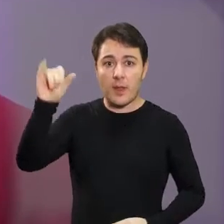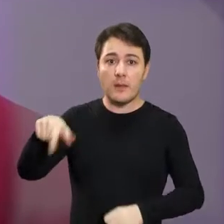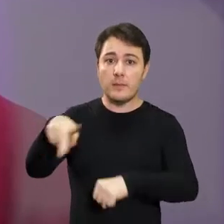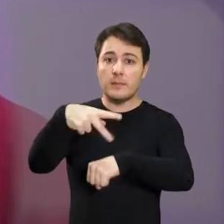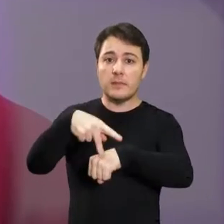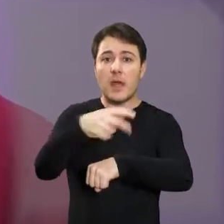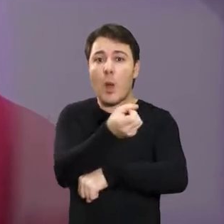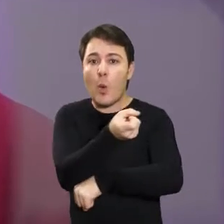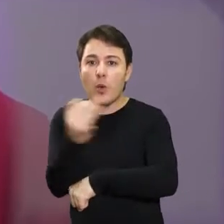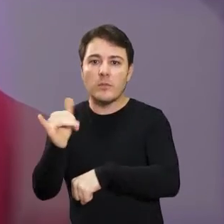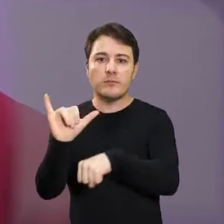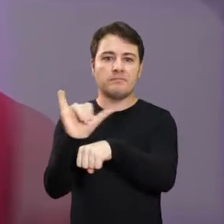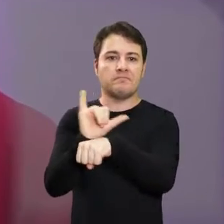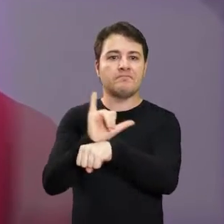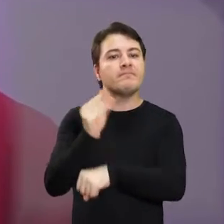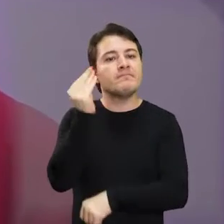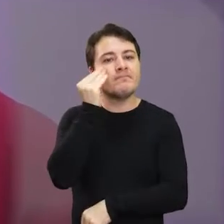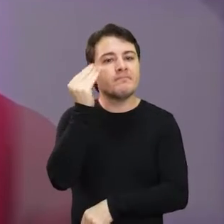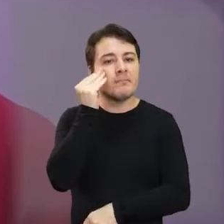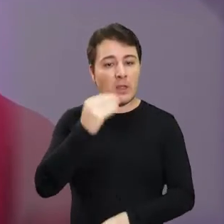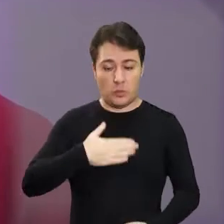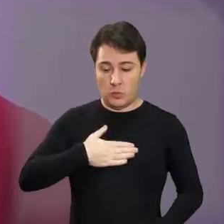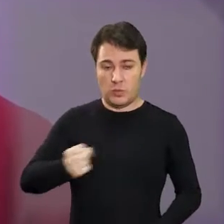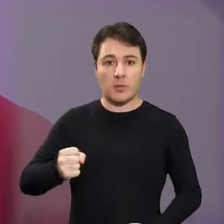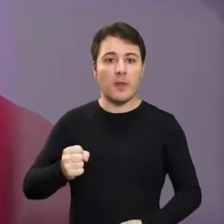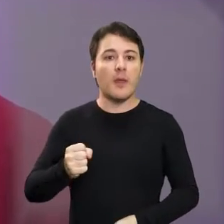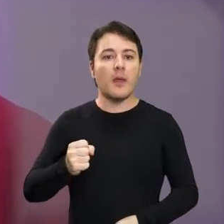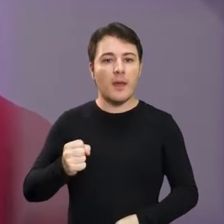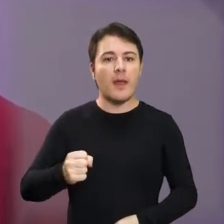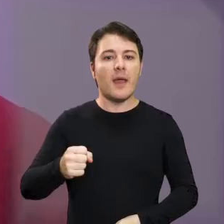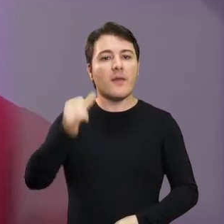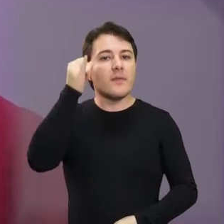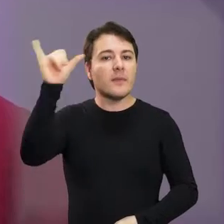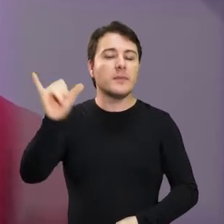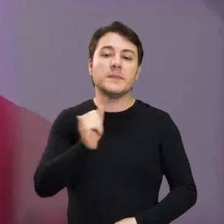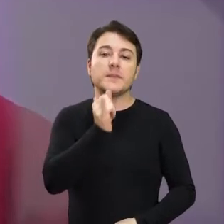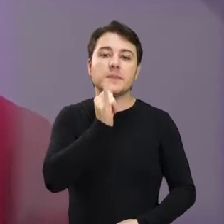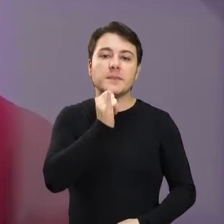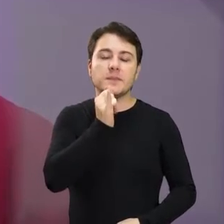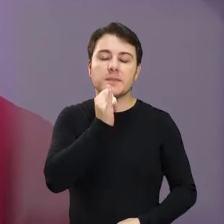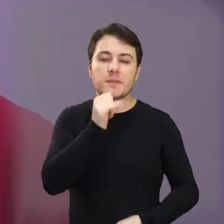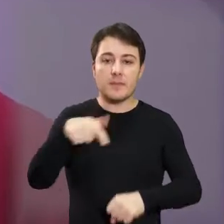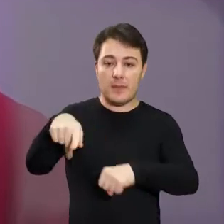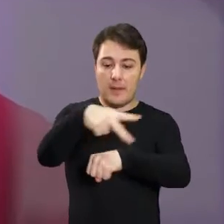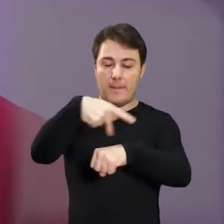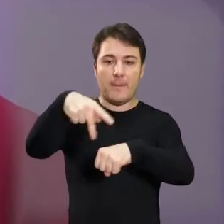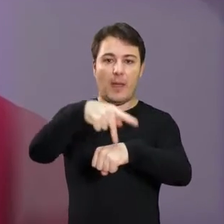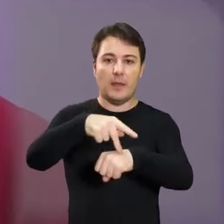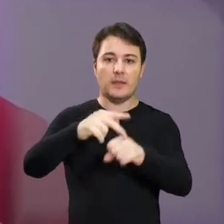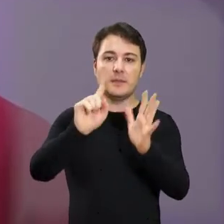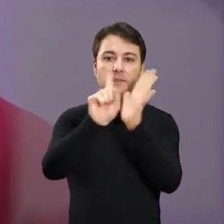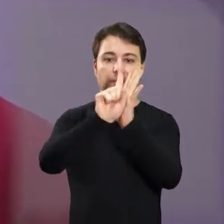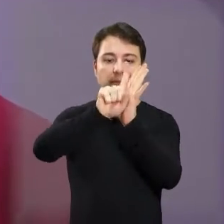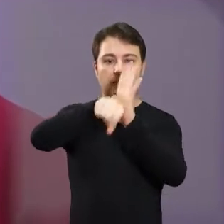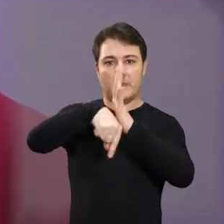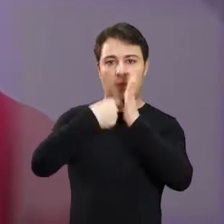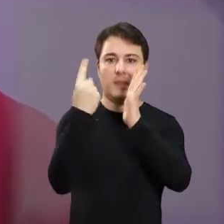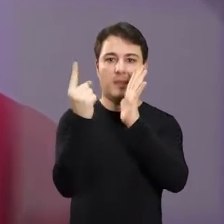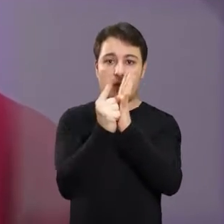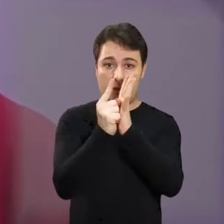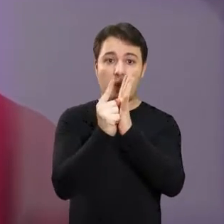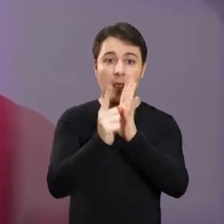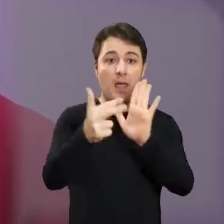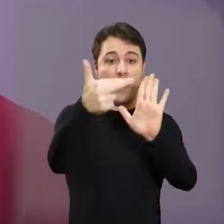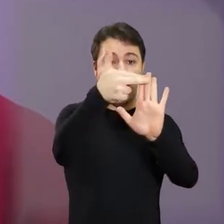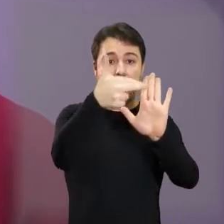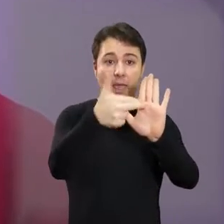em alguns países aí, foi o governo dificultar a certos meios comuns de suicídio. Por exemplo,